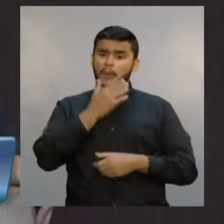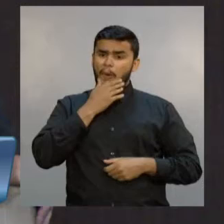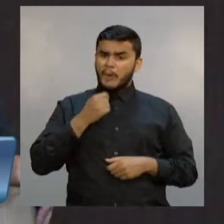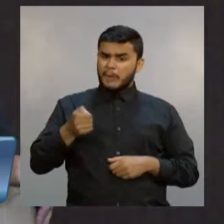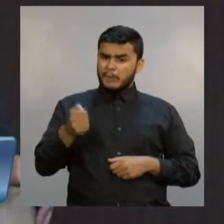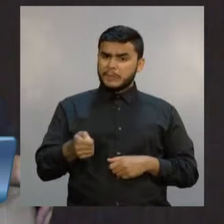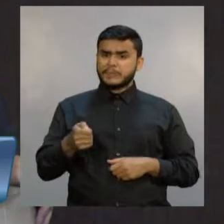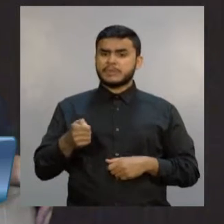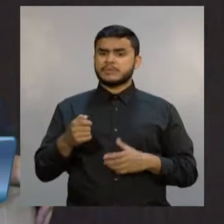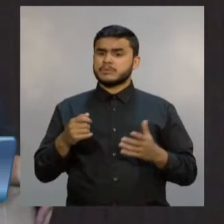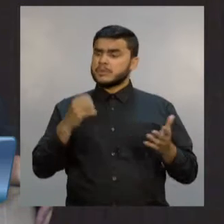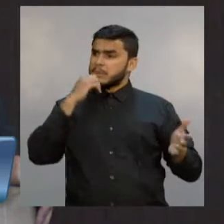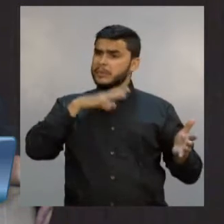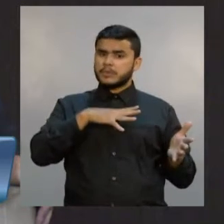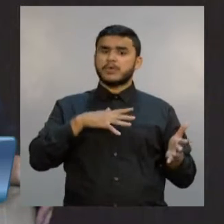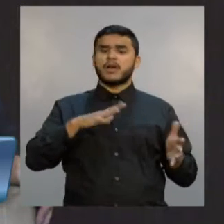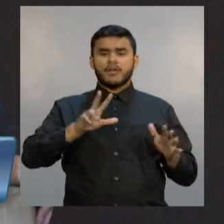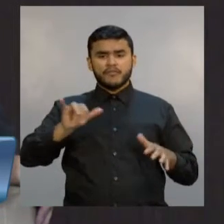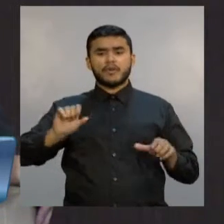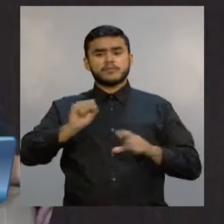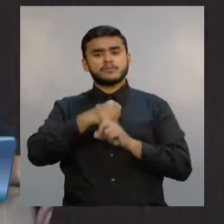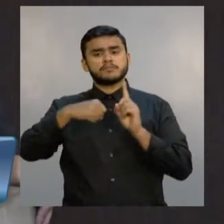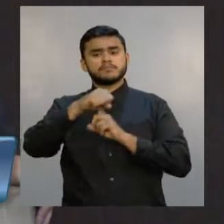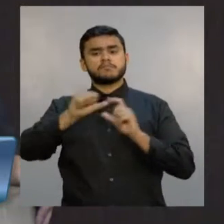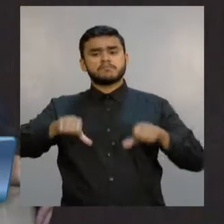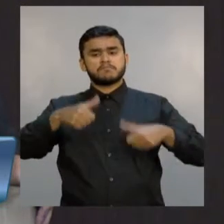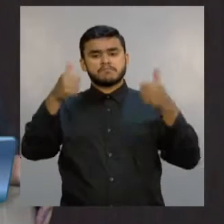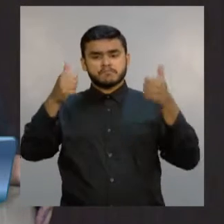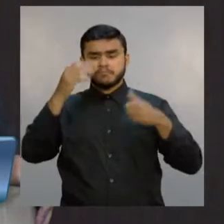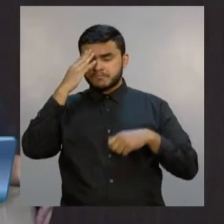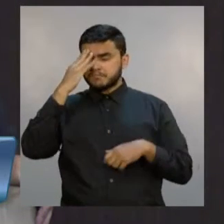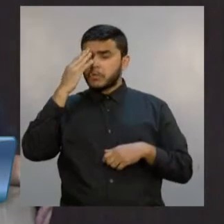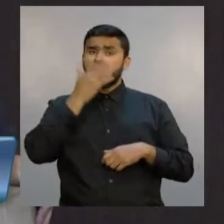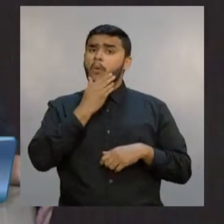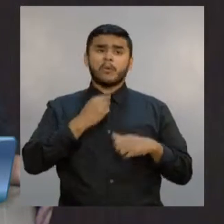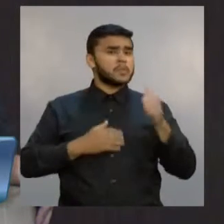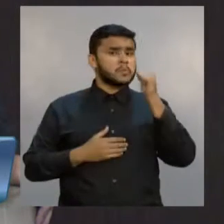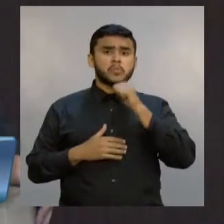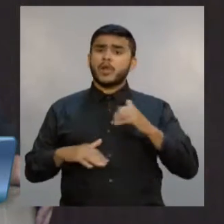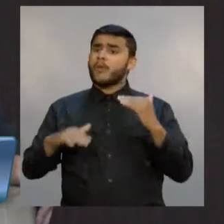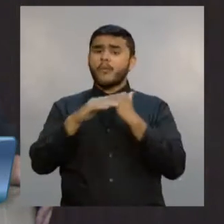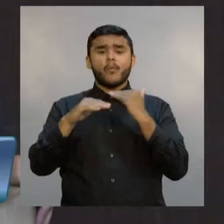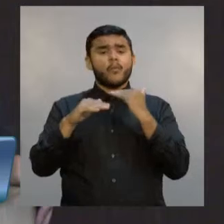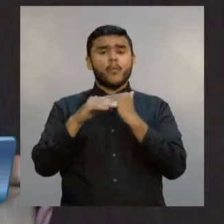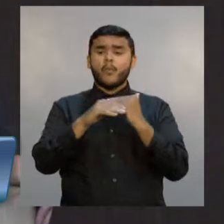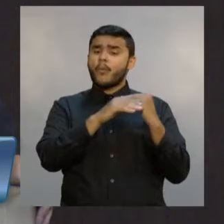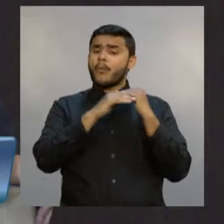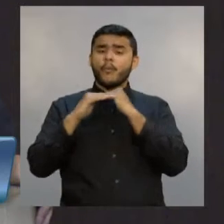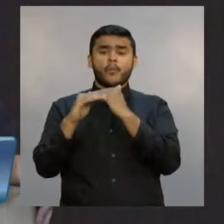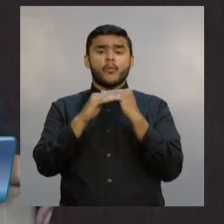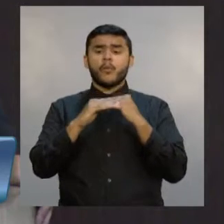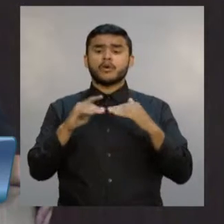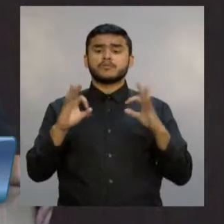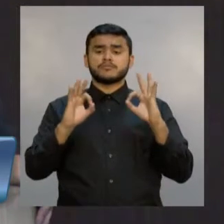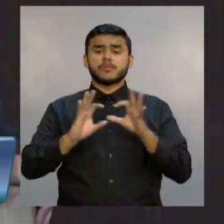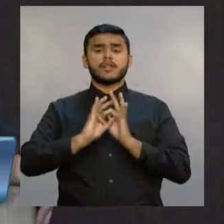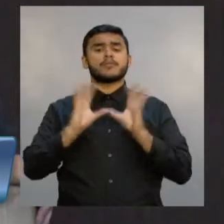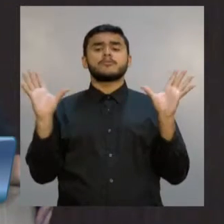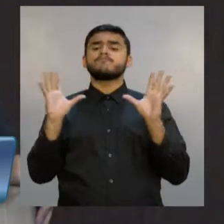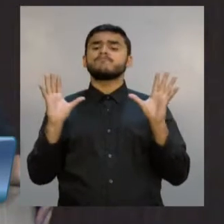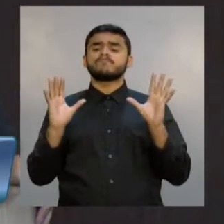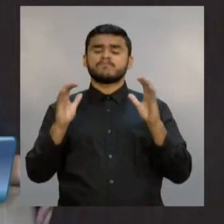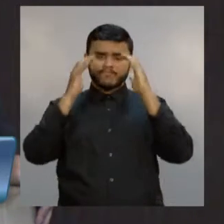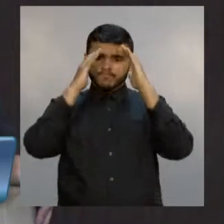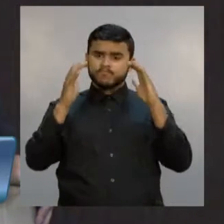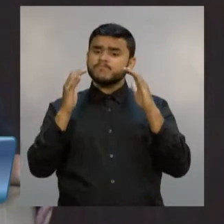machismo, será uma sociedade melhor para homens e mulheres, porque será uma sociedade de homens e mulheres livres